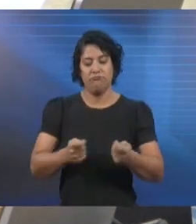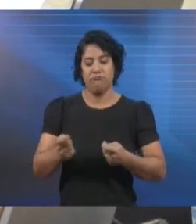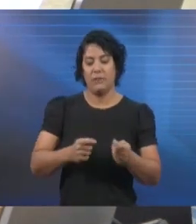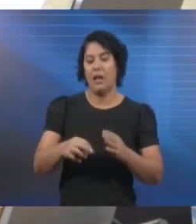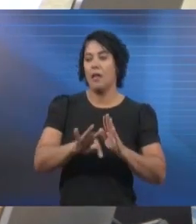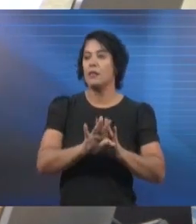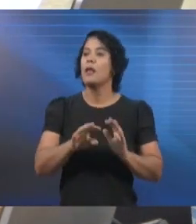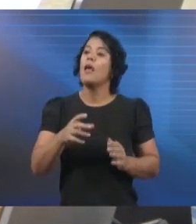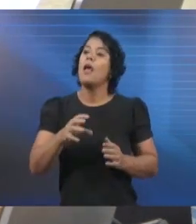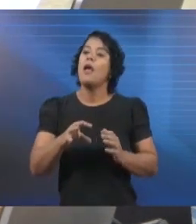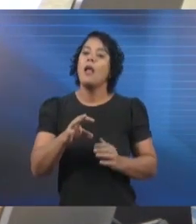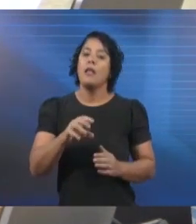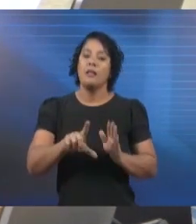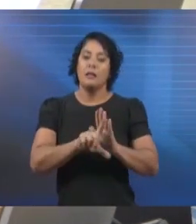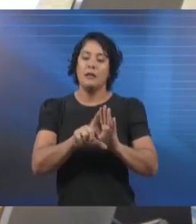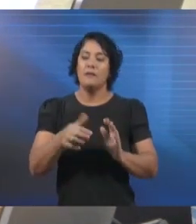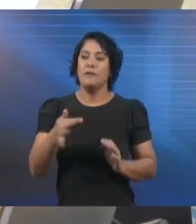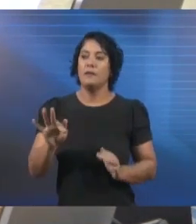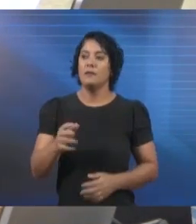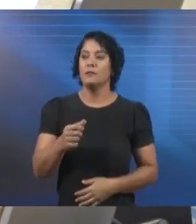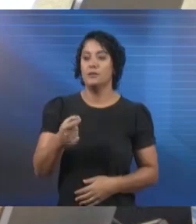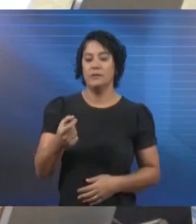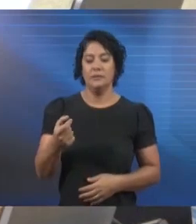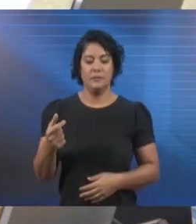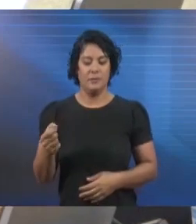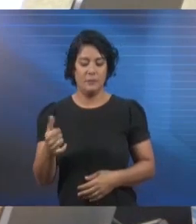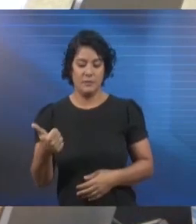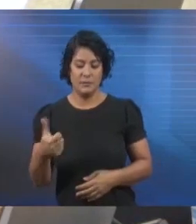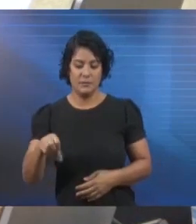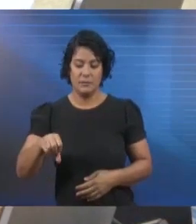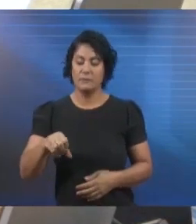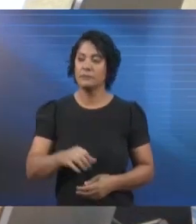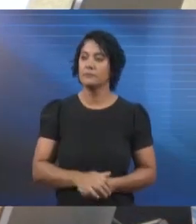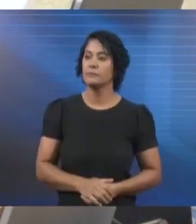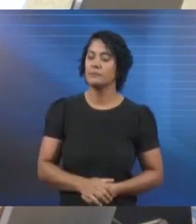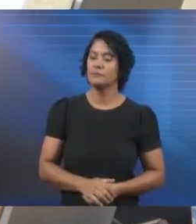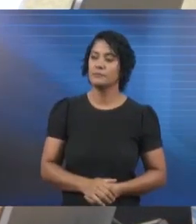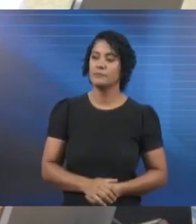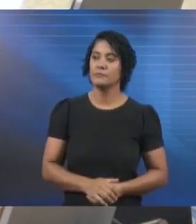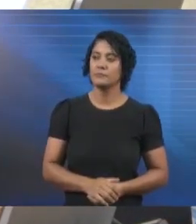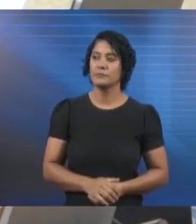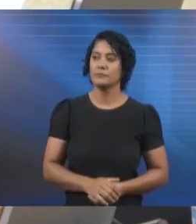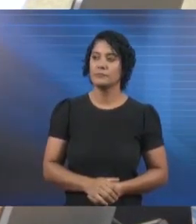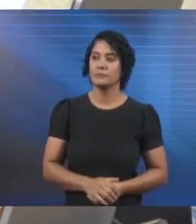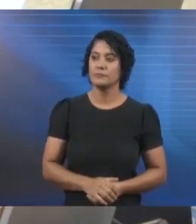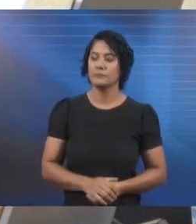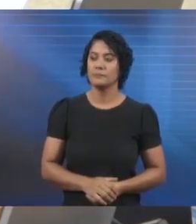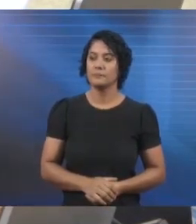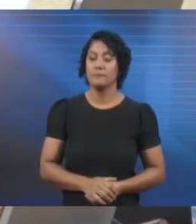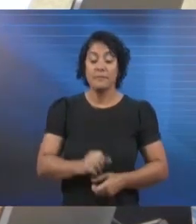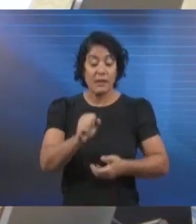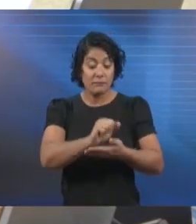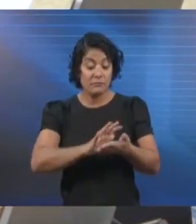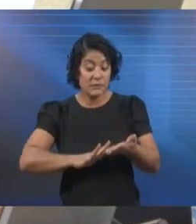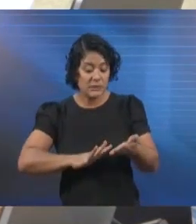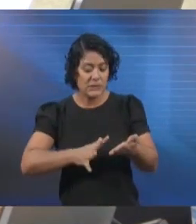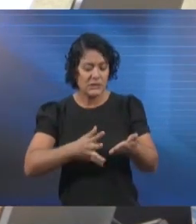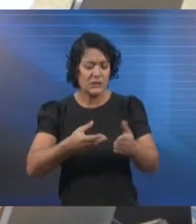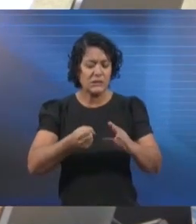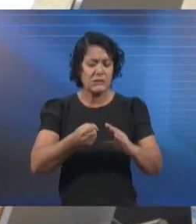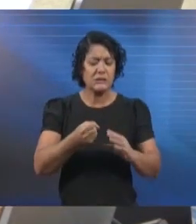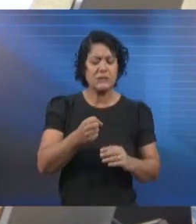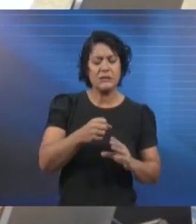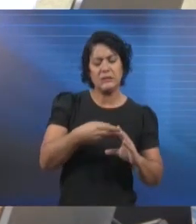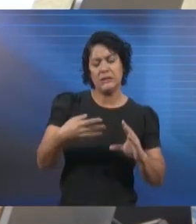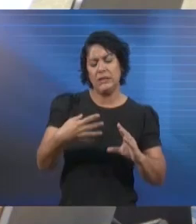federal 13874 de 20 de setembro de 2019 e o exercício das atividades classificadas